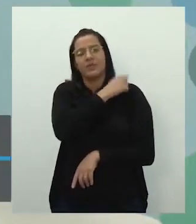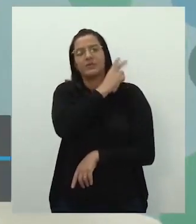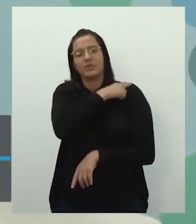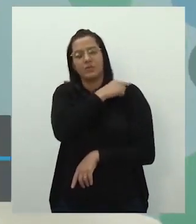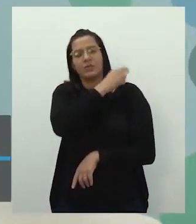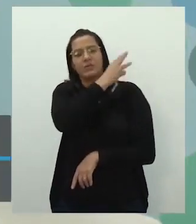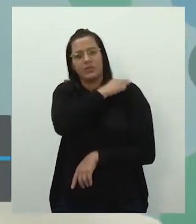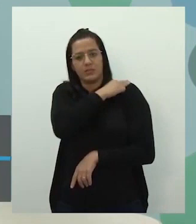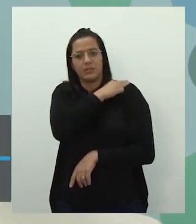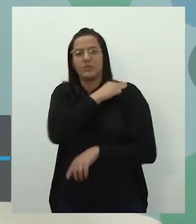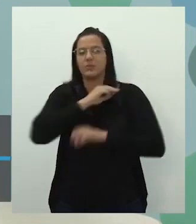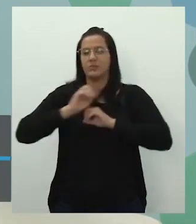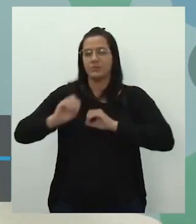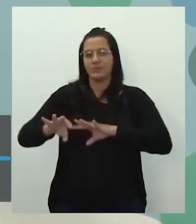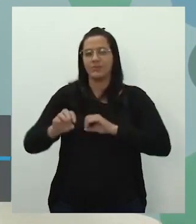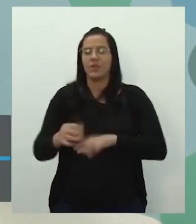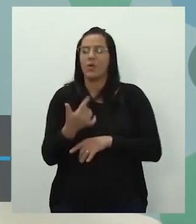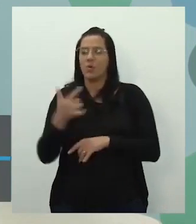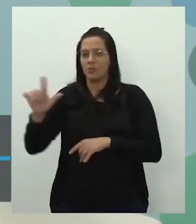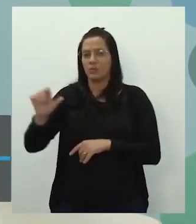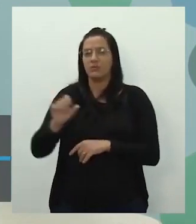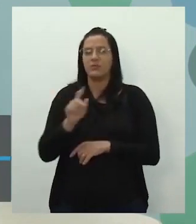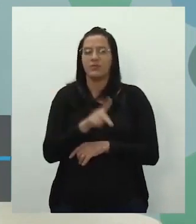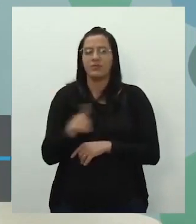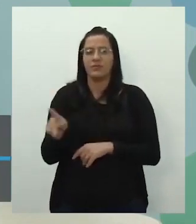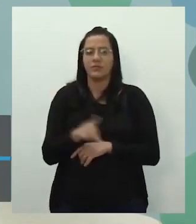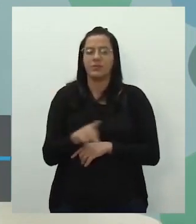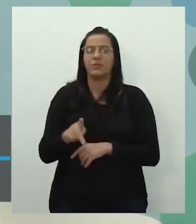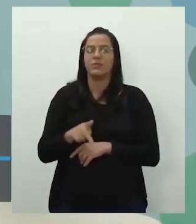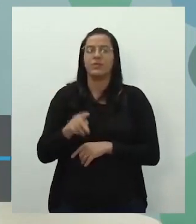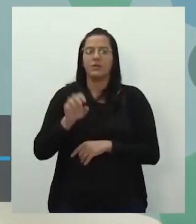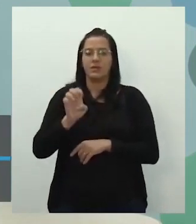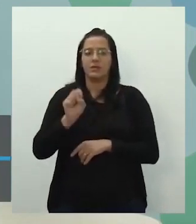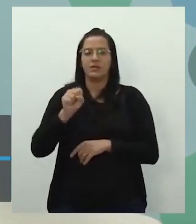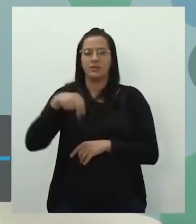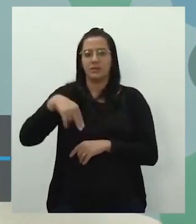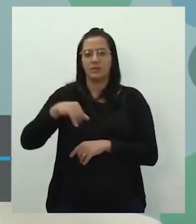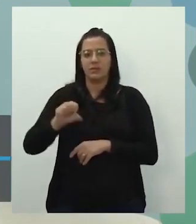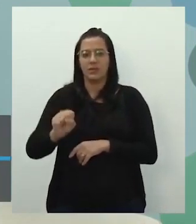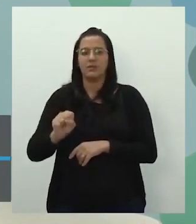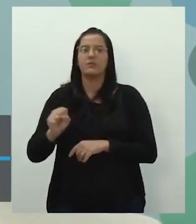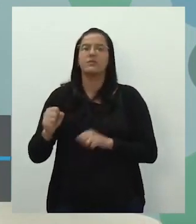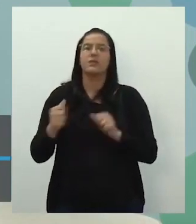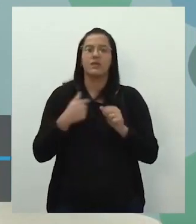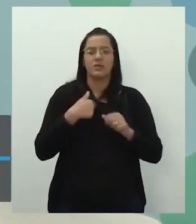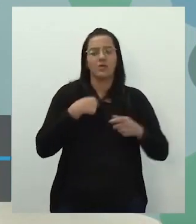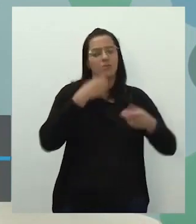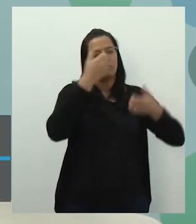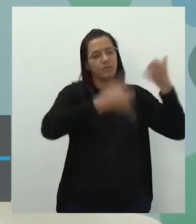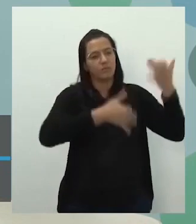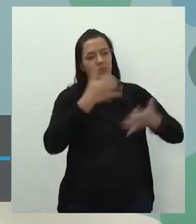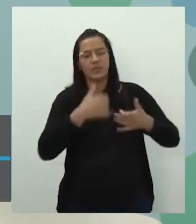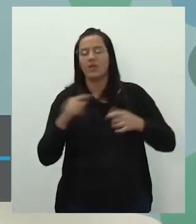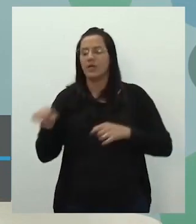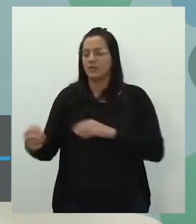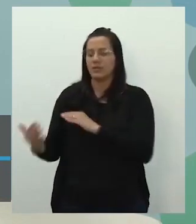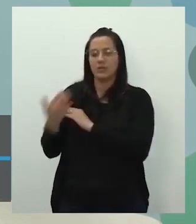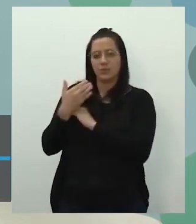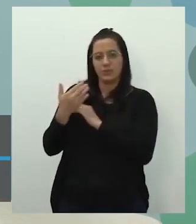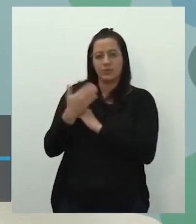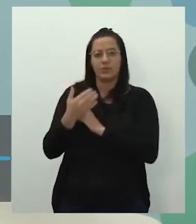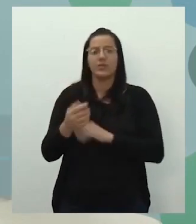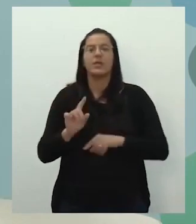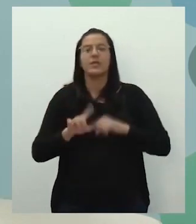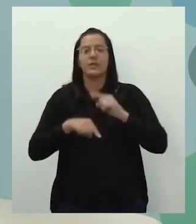a professora Inês media para mim. Depois, na segunda série, ela atua dando as aulas e eu fico na mediação. E na terceira série,